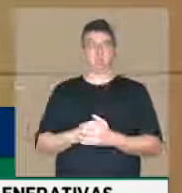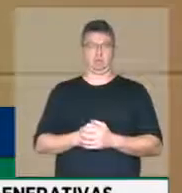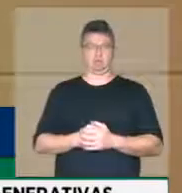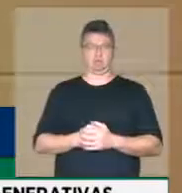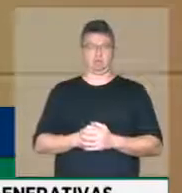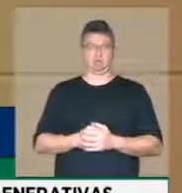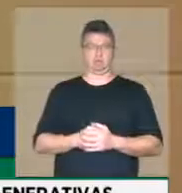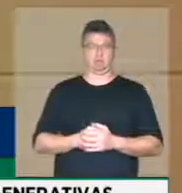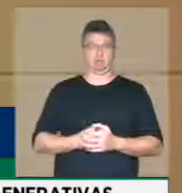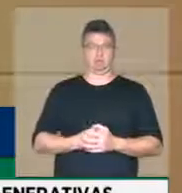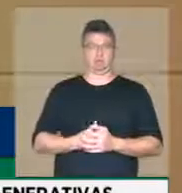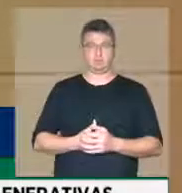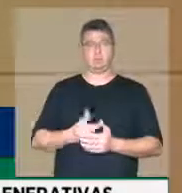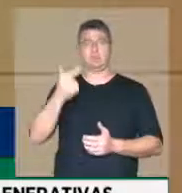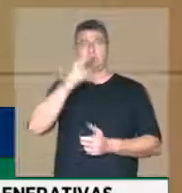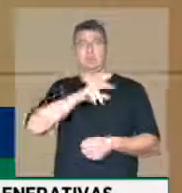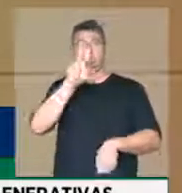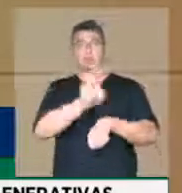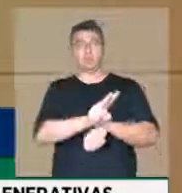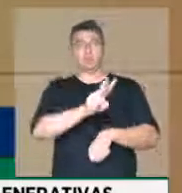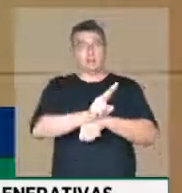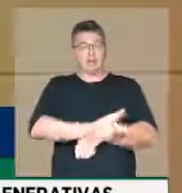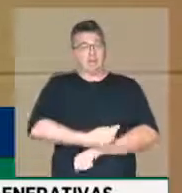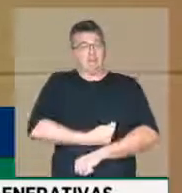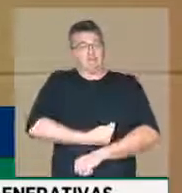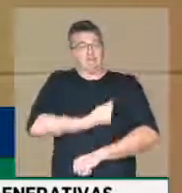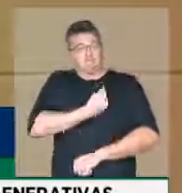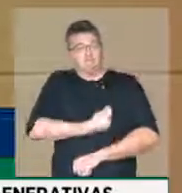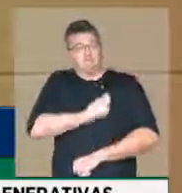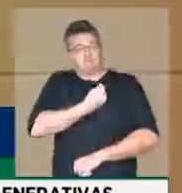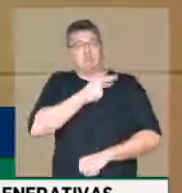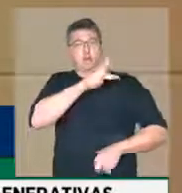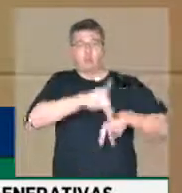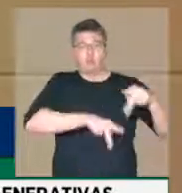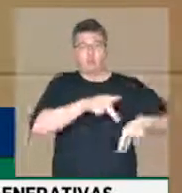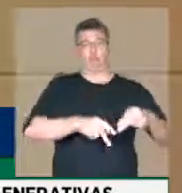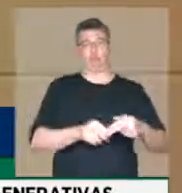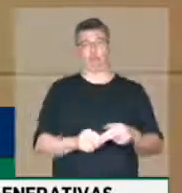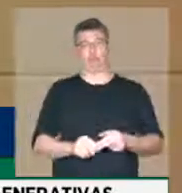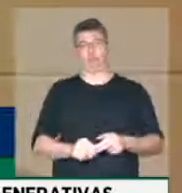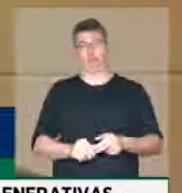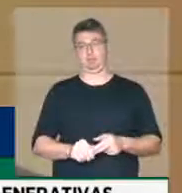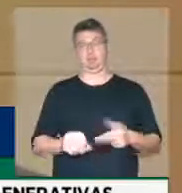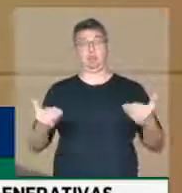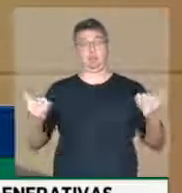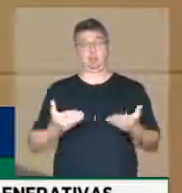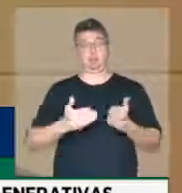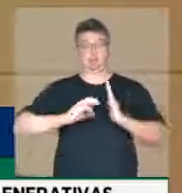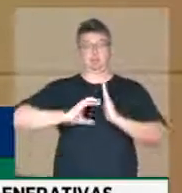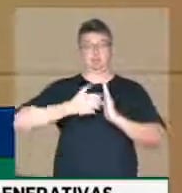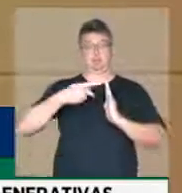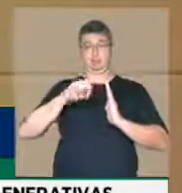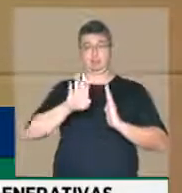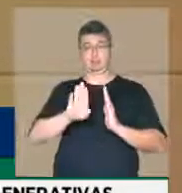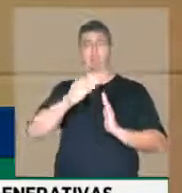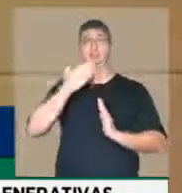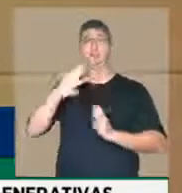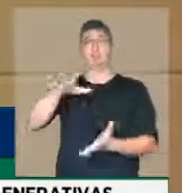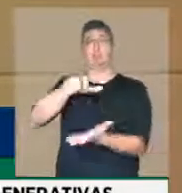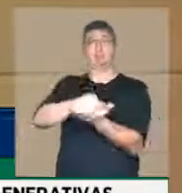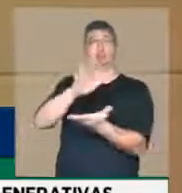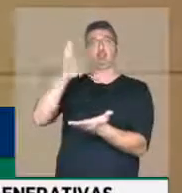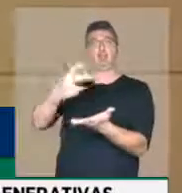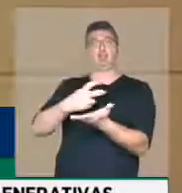presidente, para proteger a vida dos brasileiros. Por isso, o PSB já pediu o impeachment